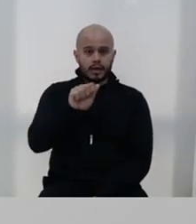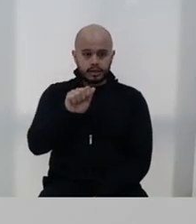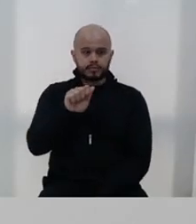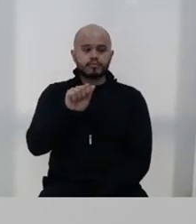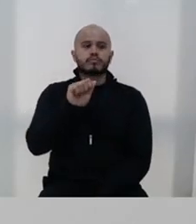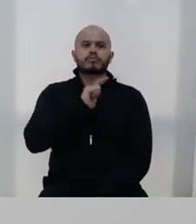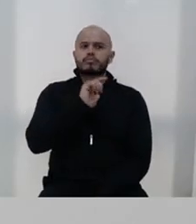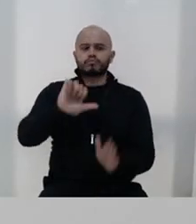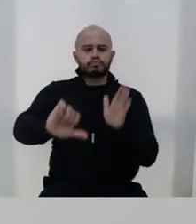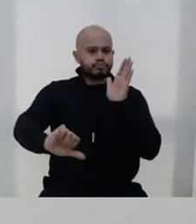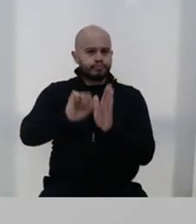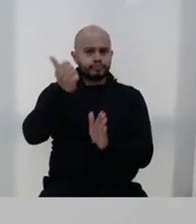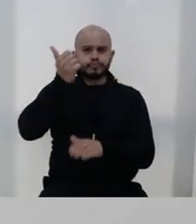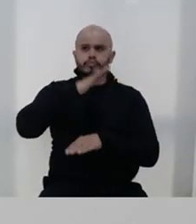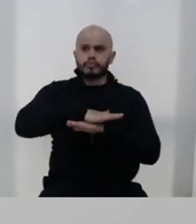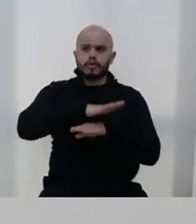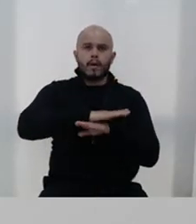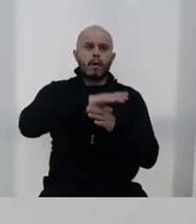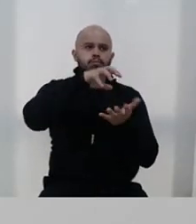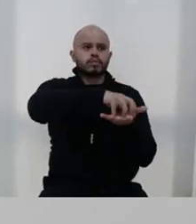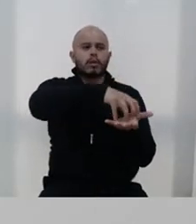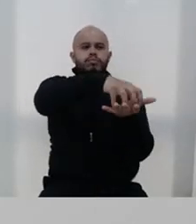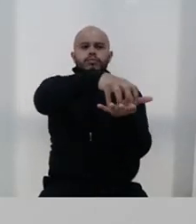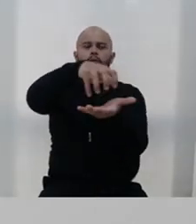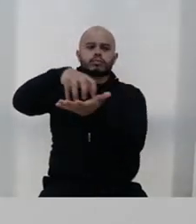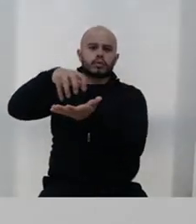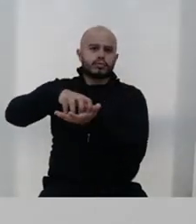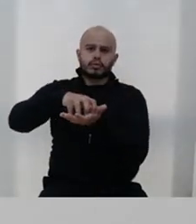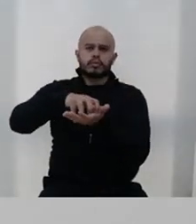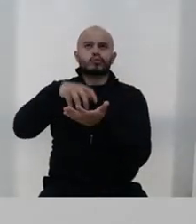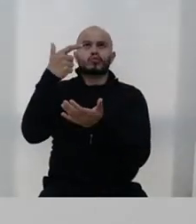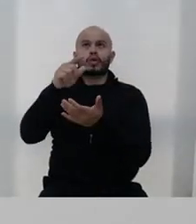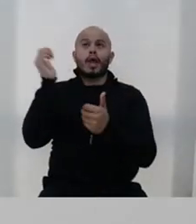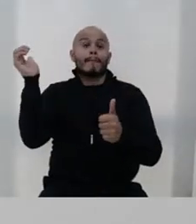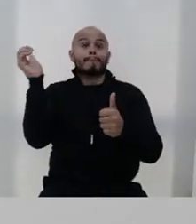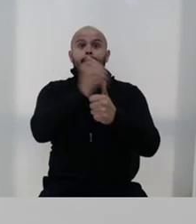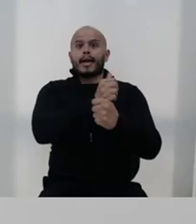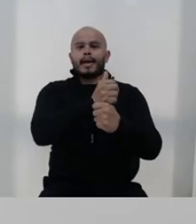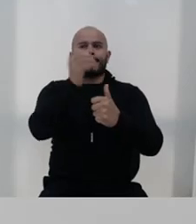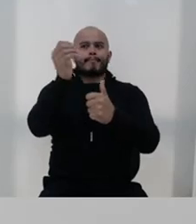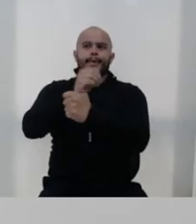nesse tipo de instalação de sedes. Elas não substituem necessariamente as sedes